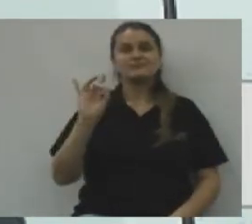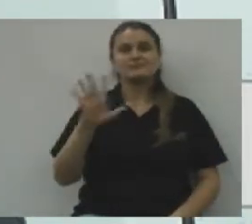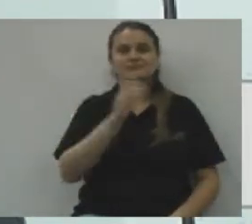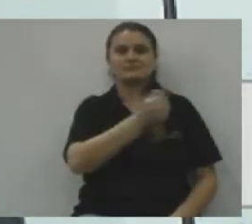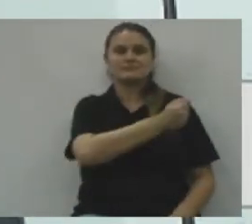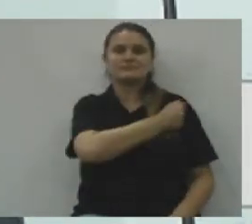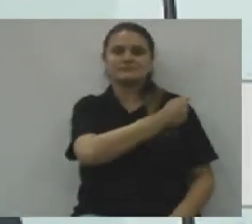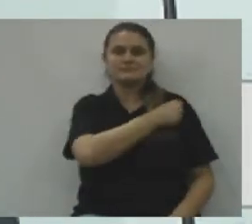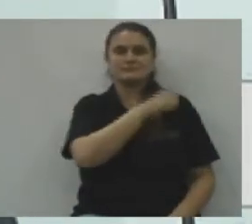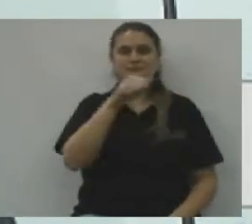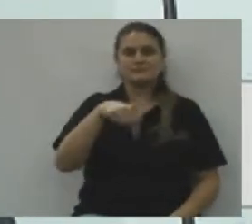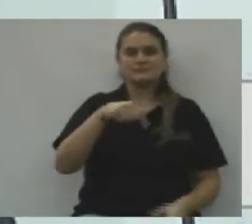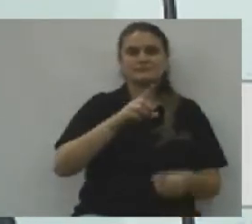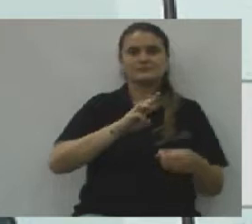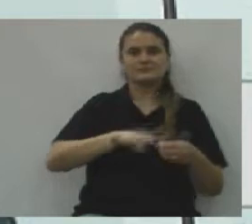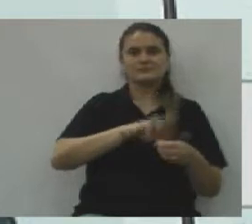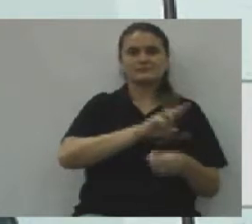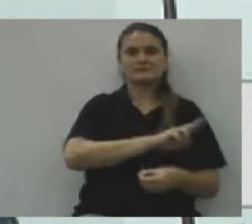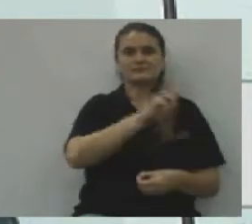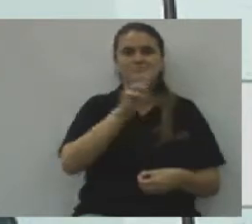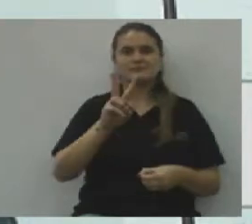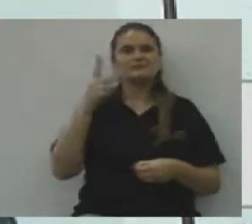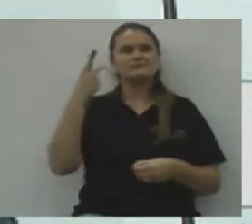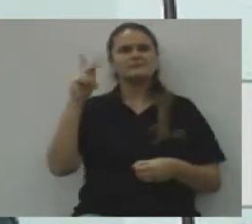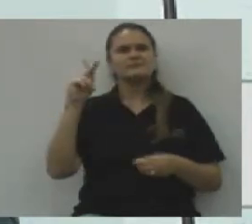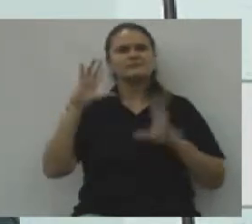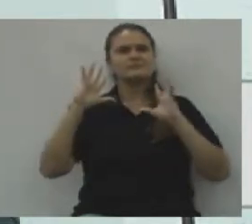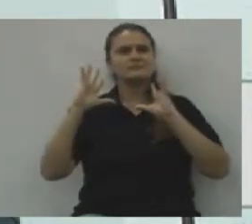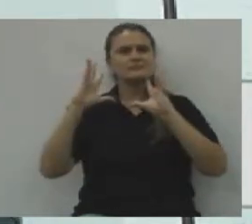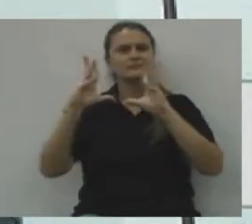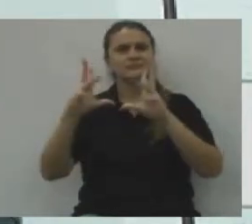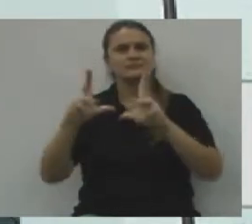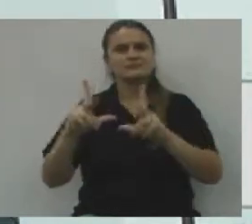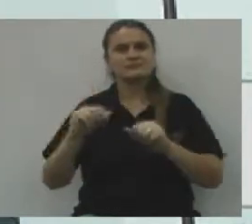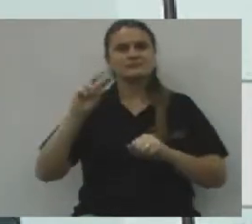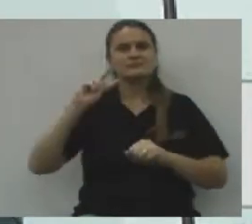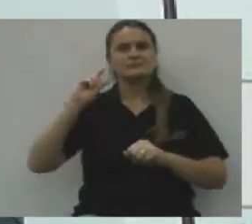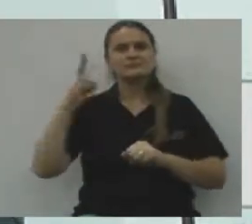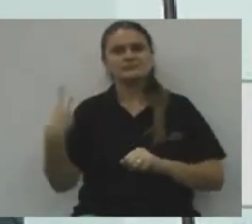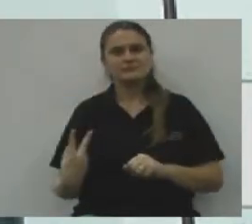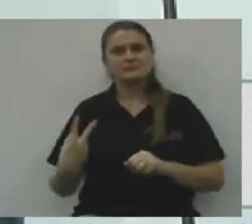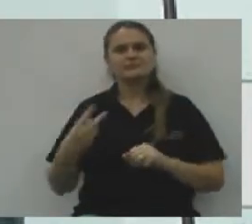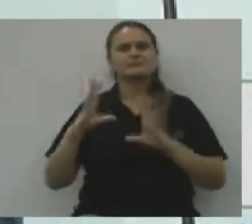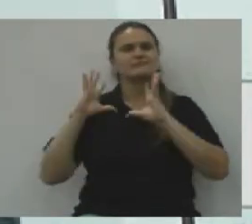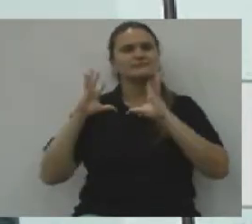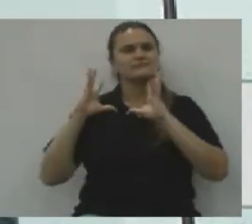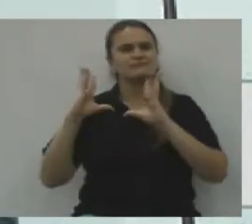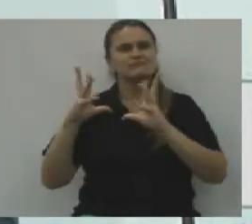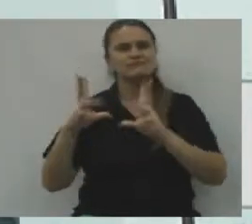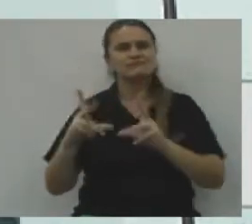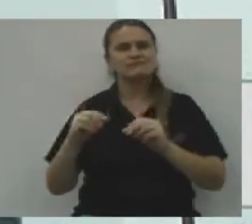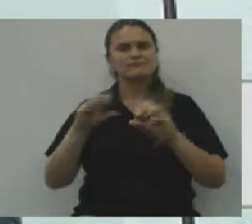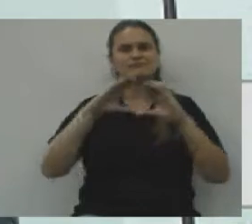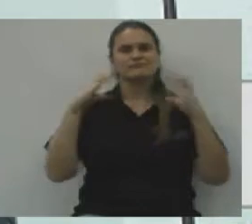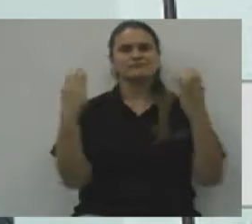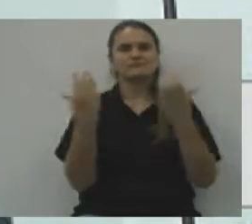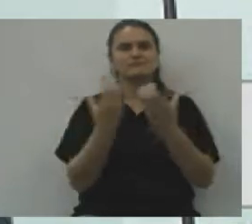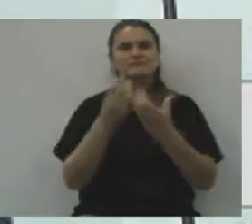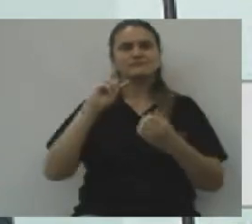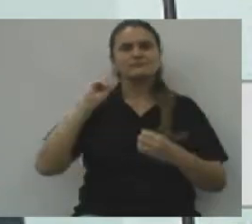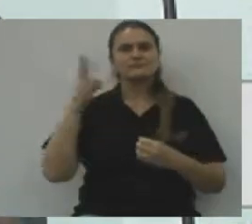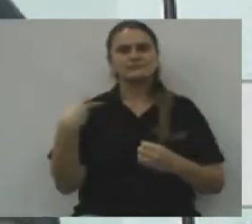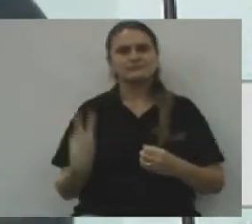os alunos de União da Vitória, mas para todos os demais vereadores, para todas as demais câmaras